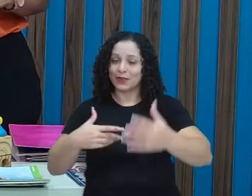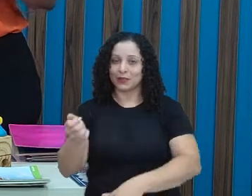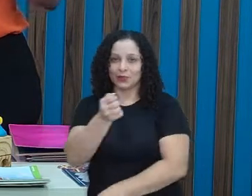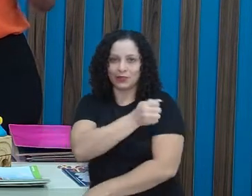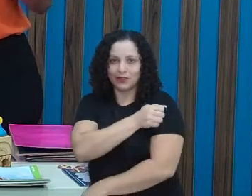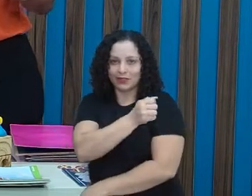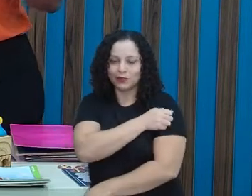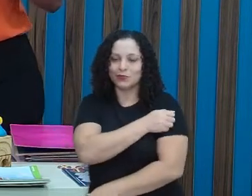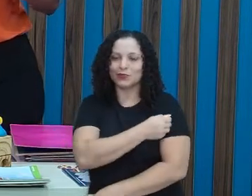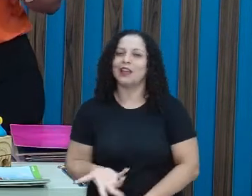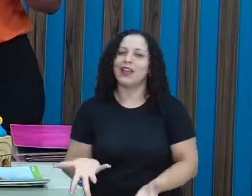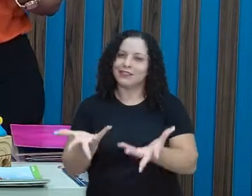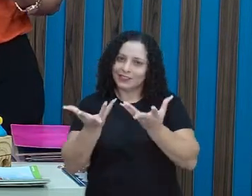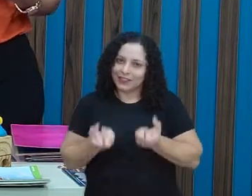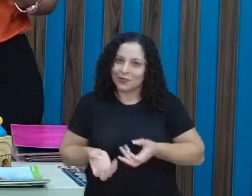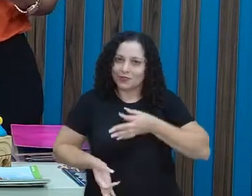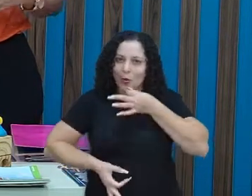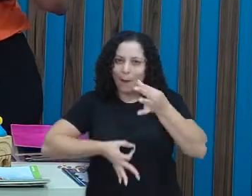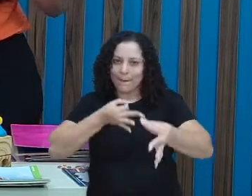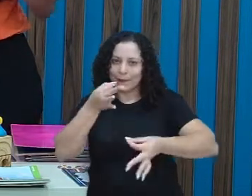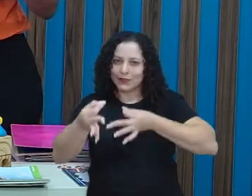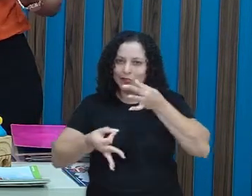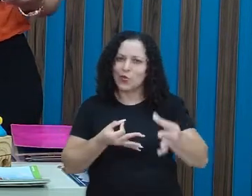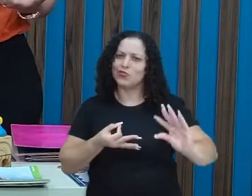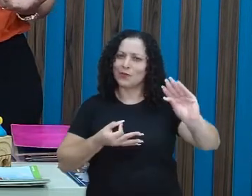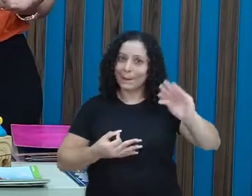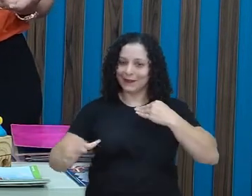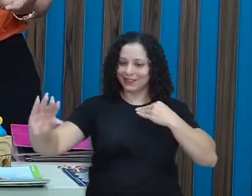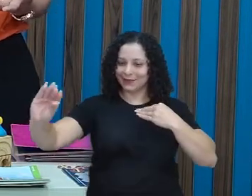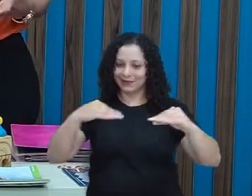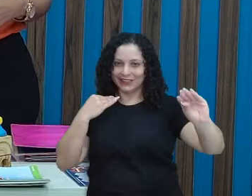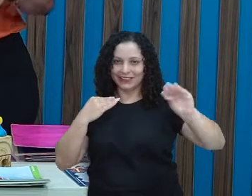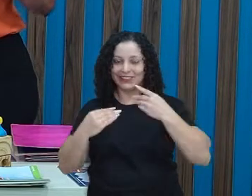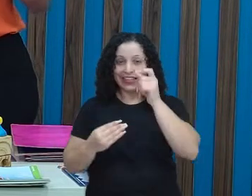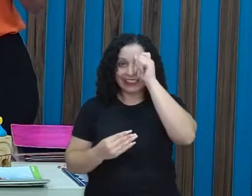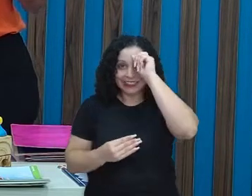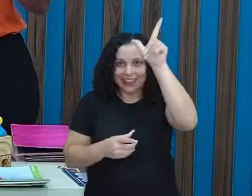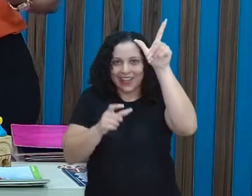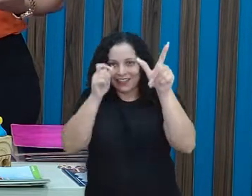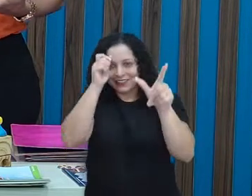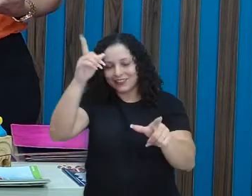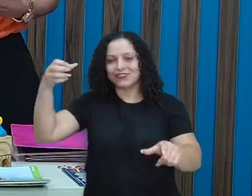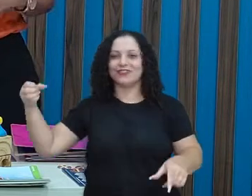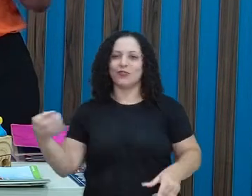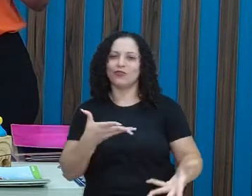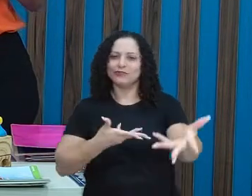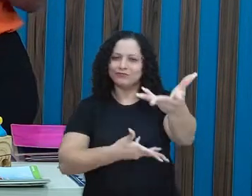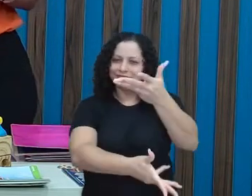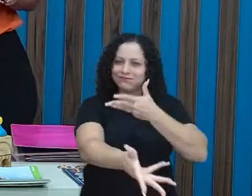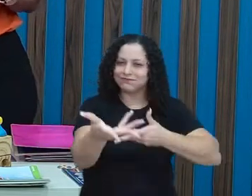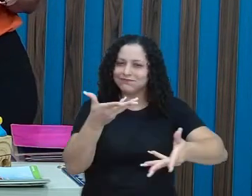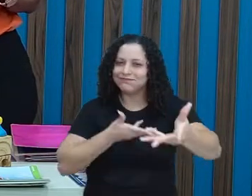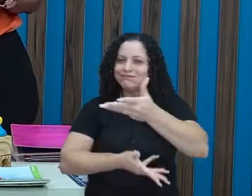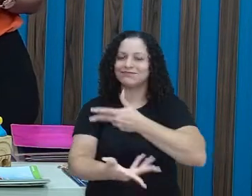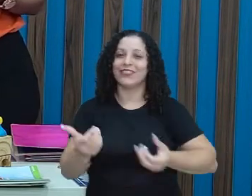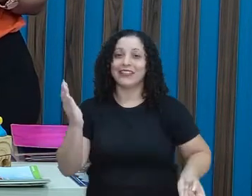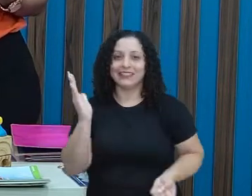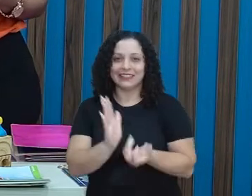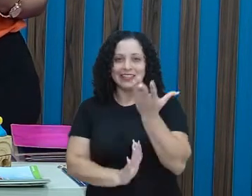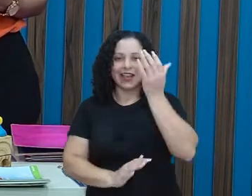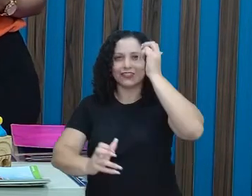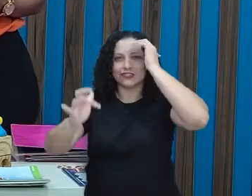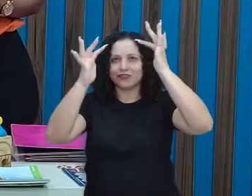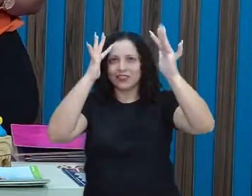estudante. Aceitamos as sugestões de vocês, mandem para a gente ideias, porque aí a gente vai trocando e vai construindo essas